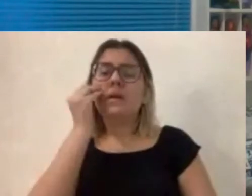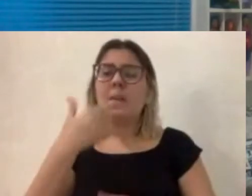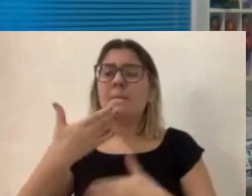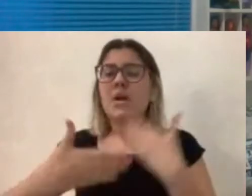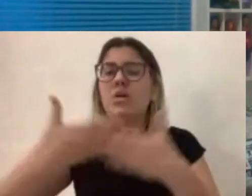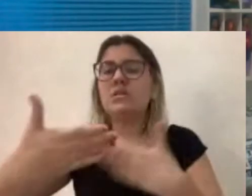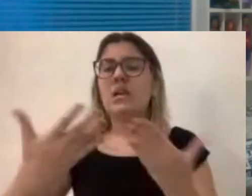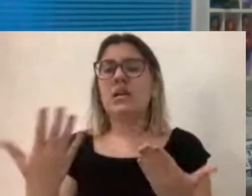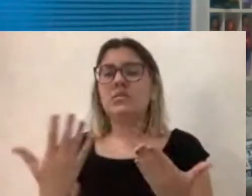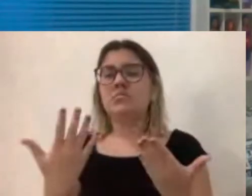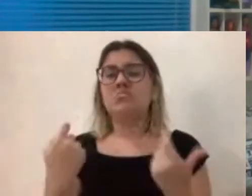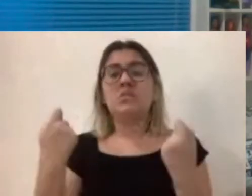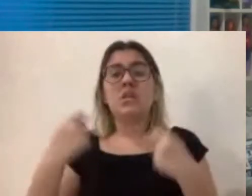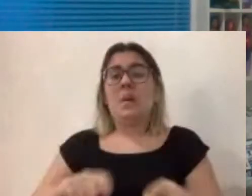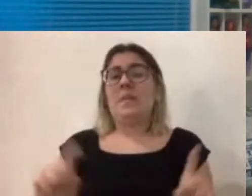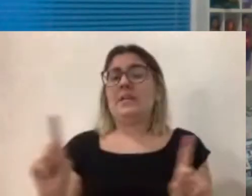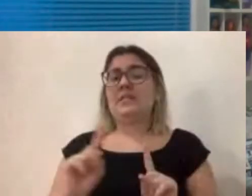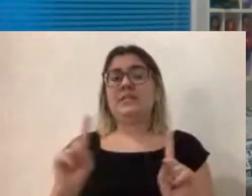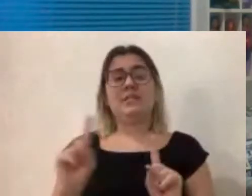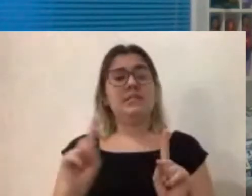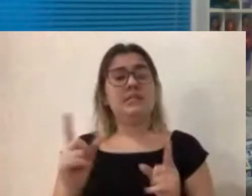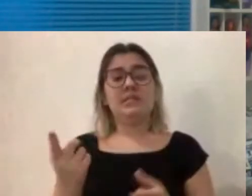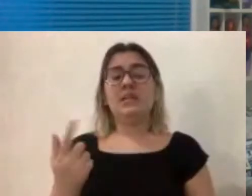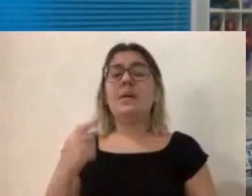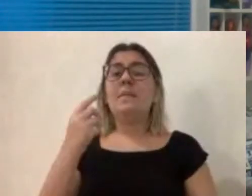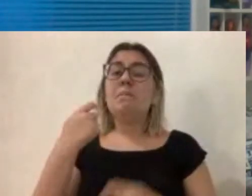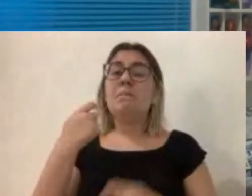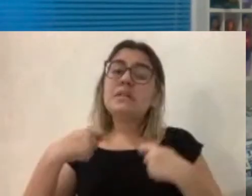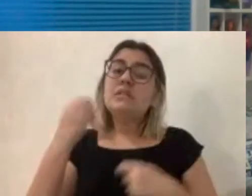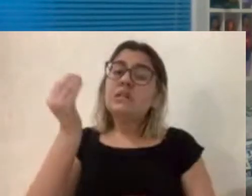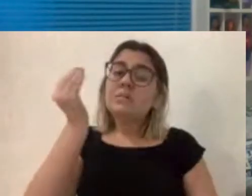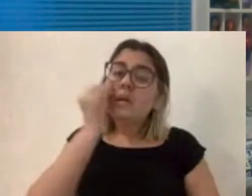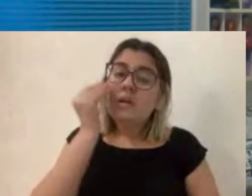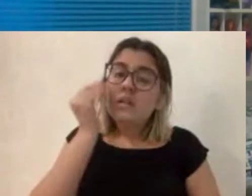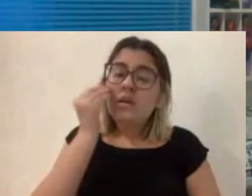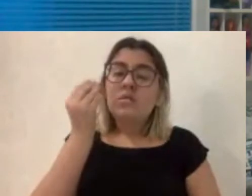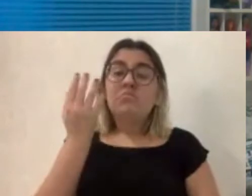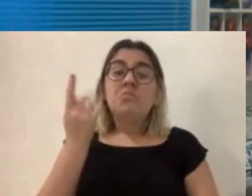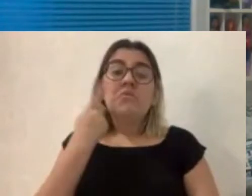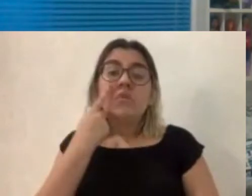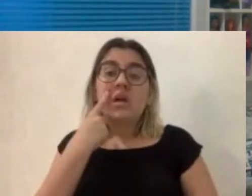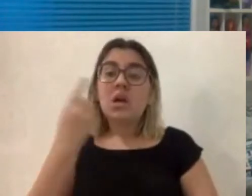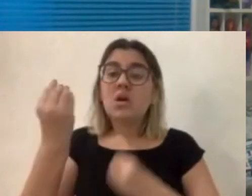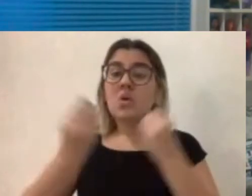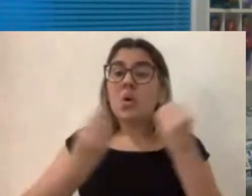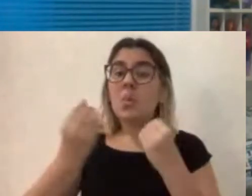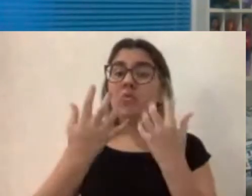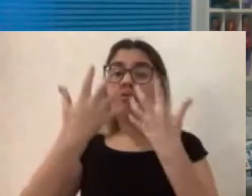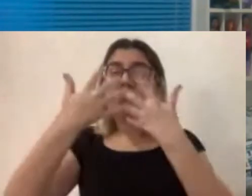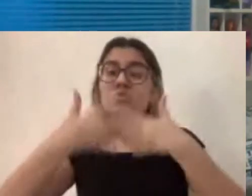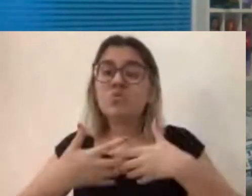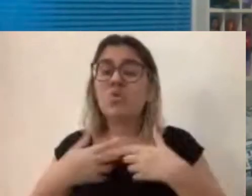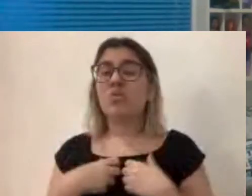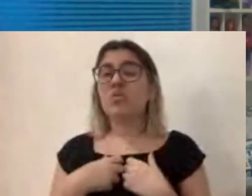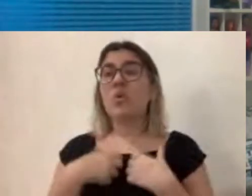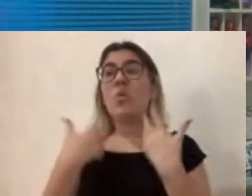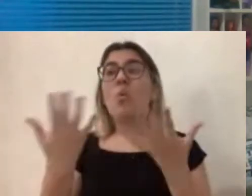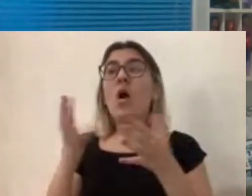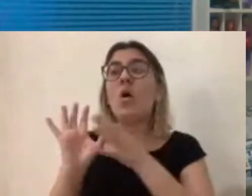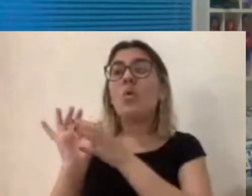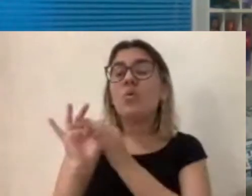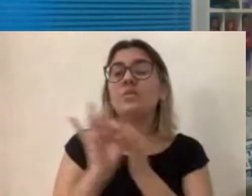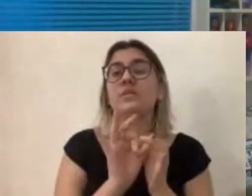que ir experimentando e vendo o que é que funciona e qual é o contexto e quem é que está produzindo. Porque